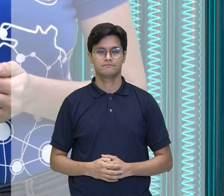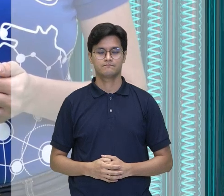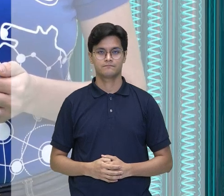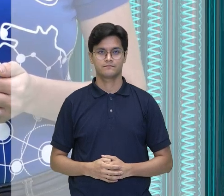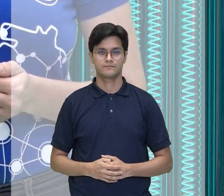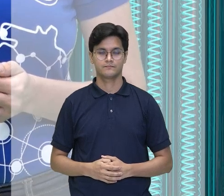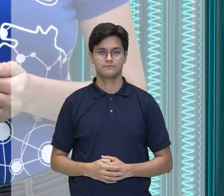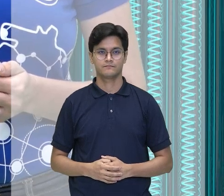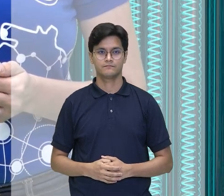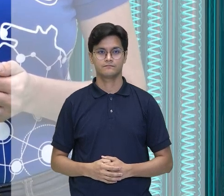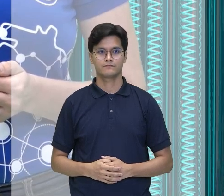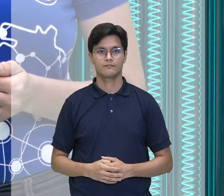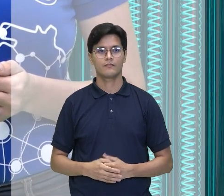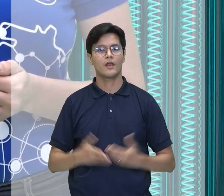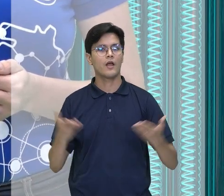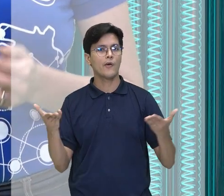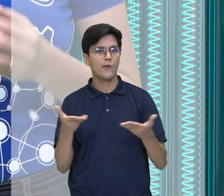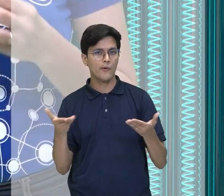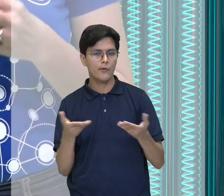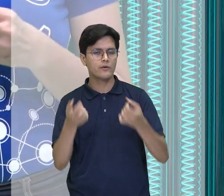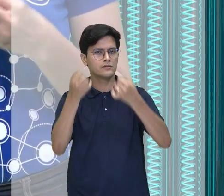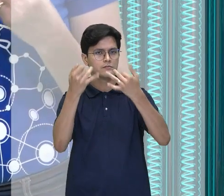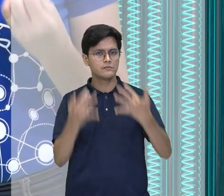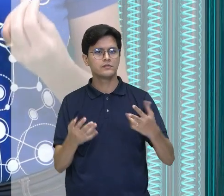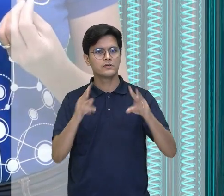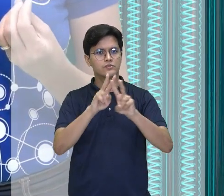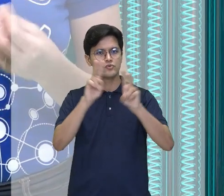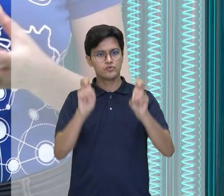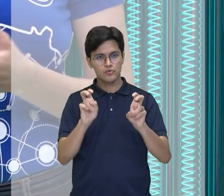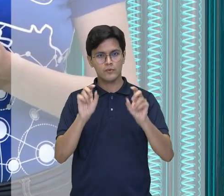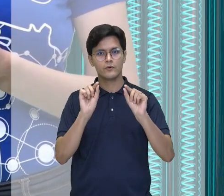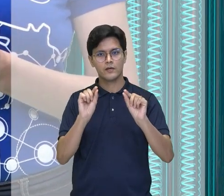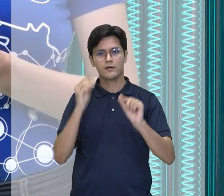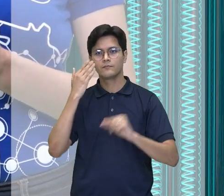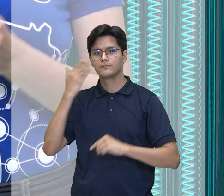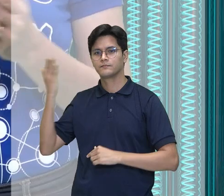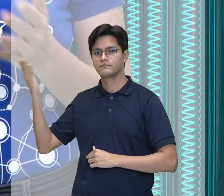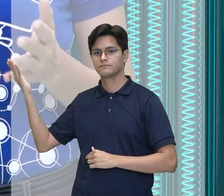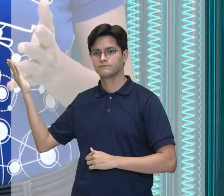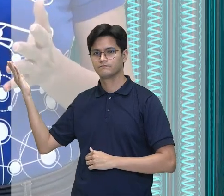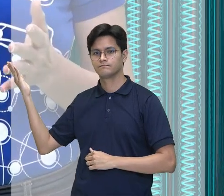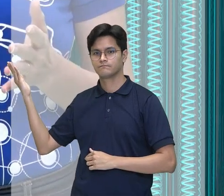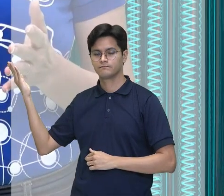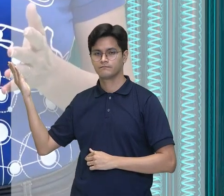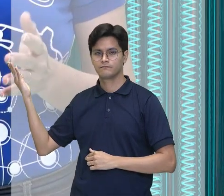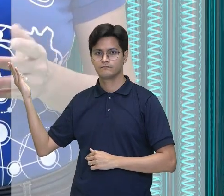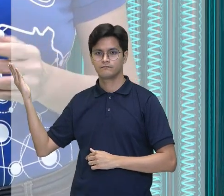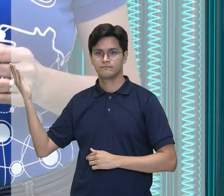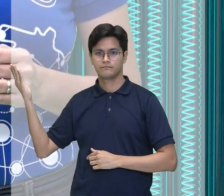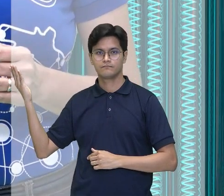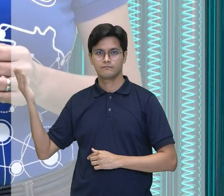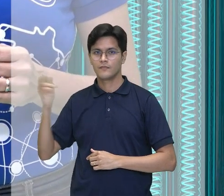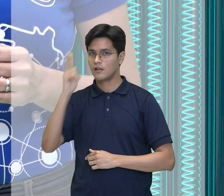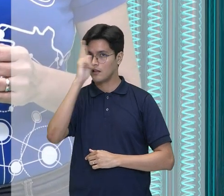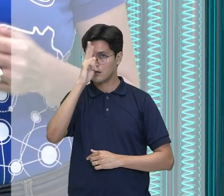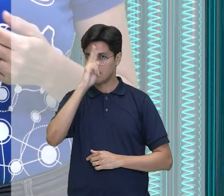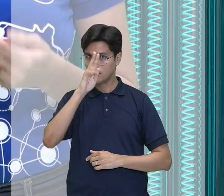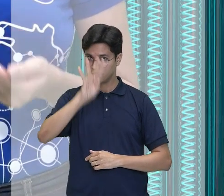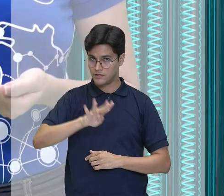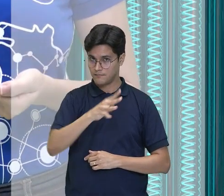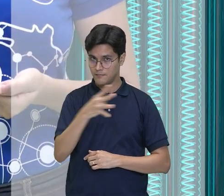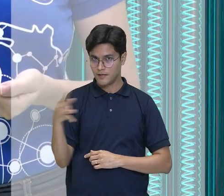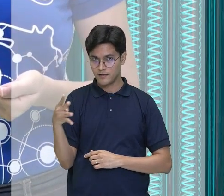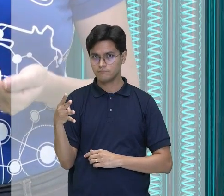Agora, estamos ainda falando dos object pronouns com função, né, singular. Aqueles que nós vimos naquela tabela, certo? Quais são os que nós